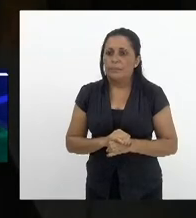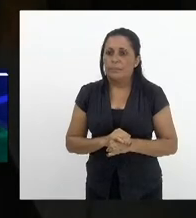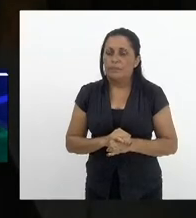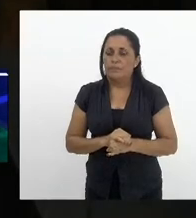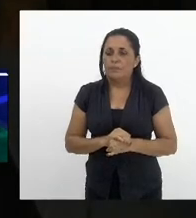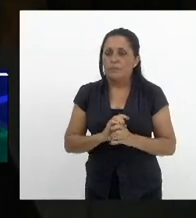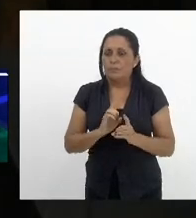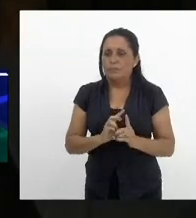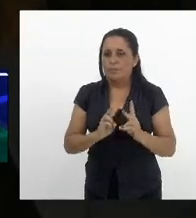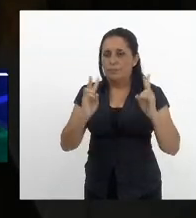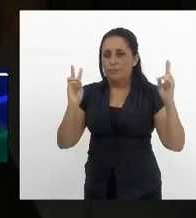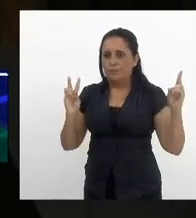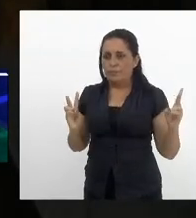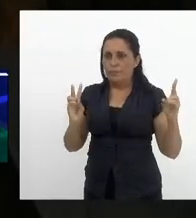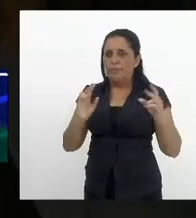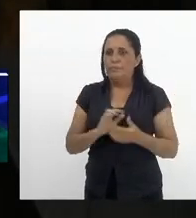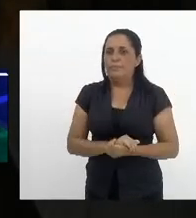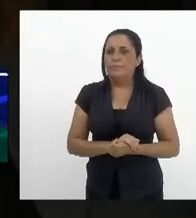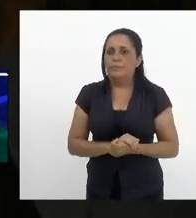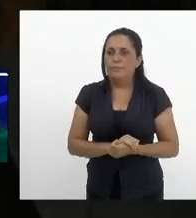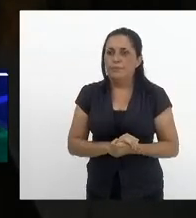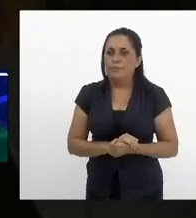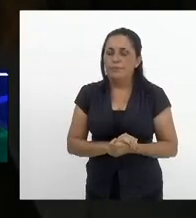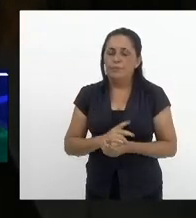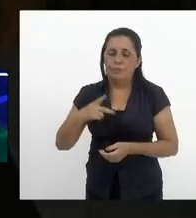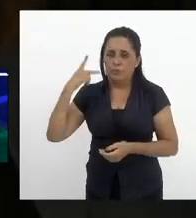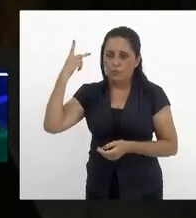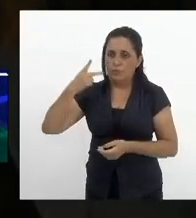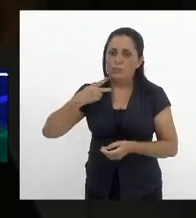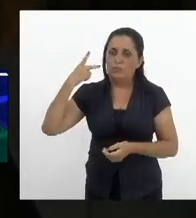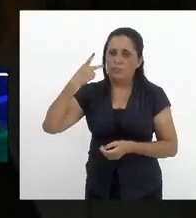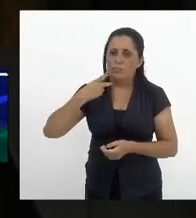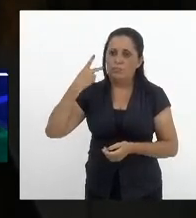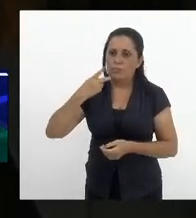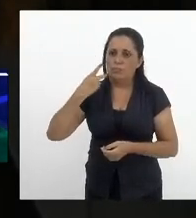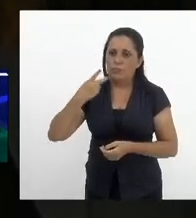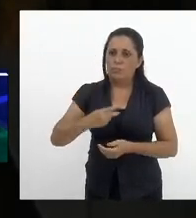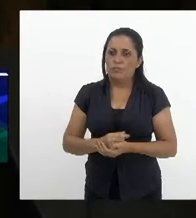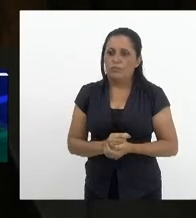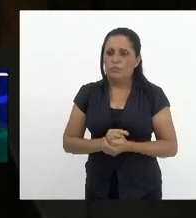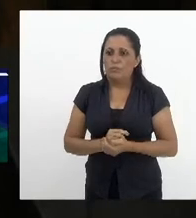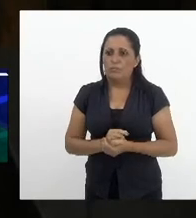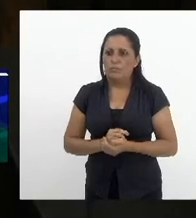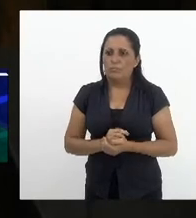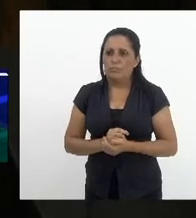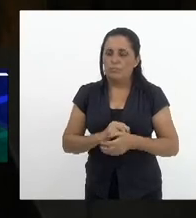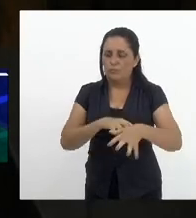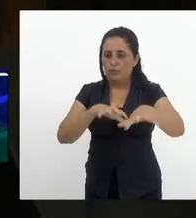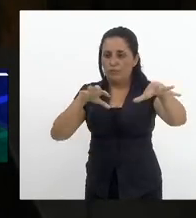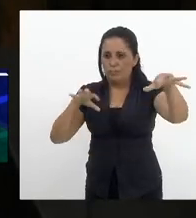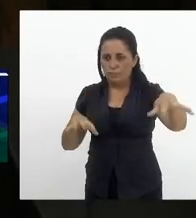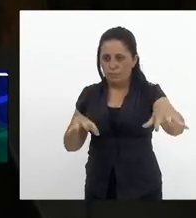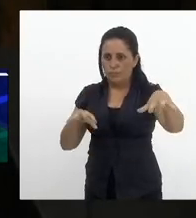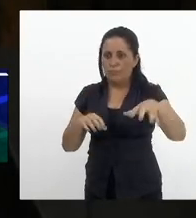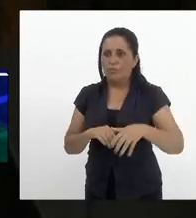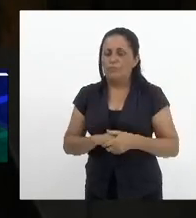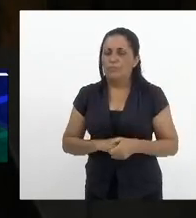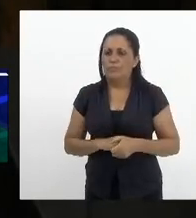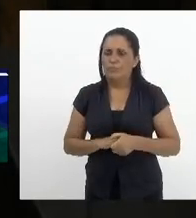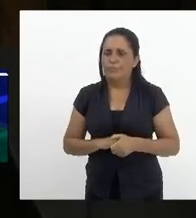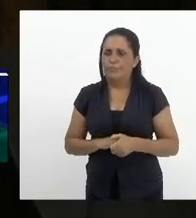híbrido do parlamento de forma remota.